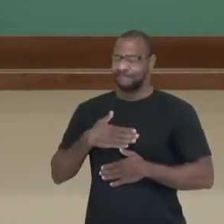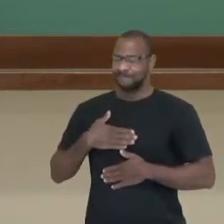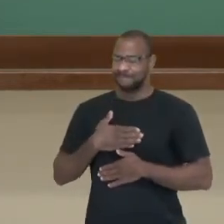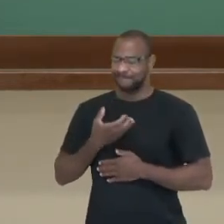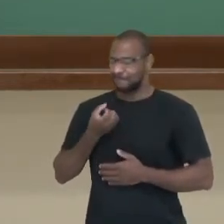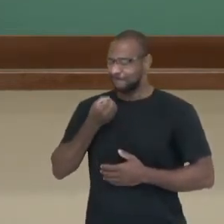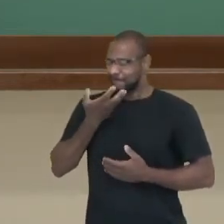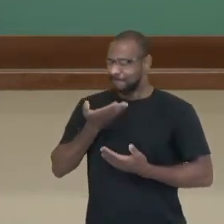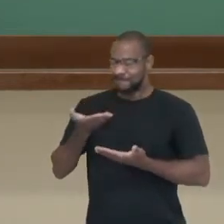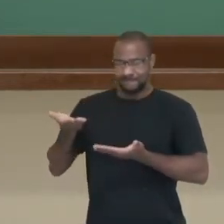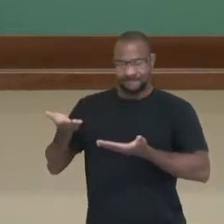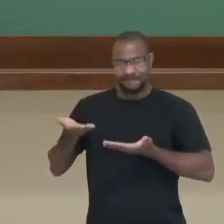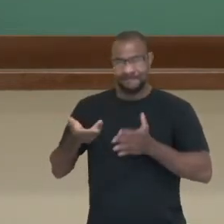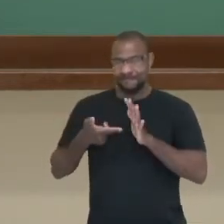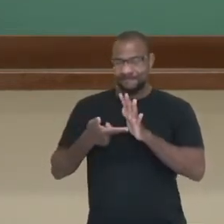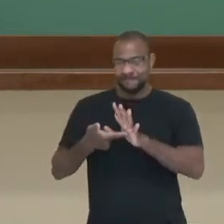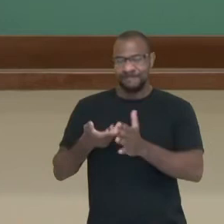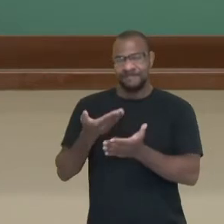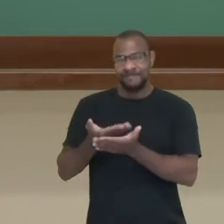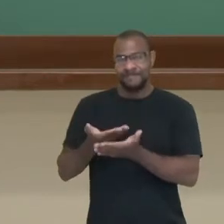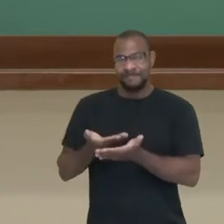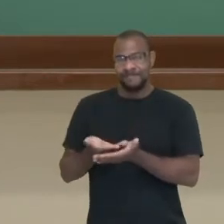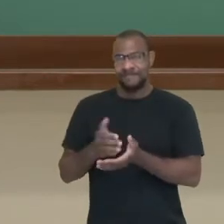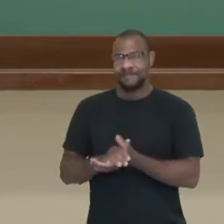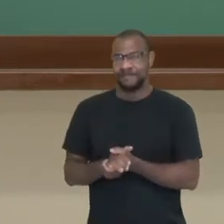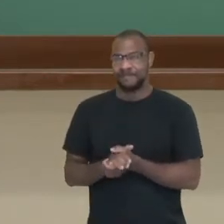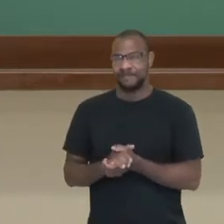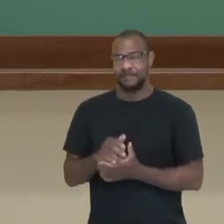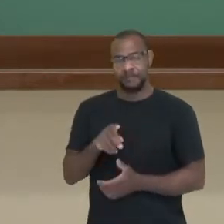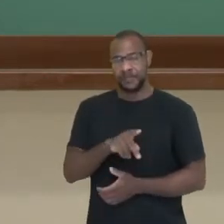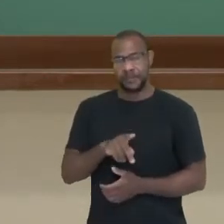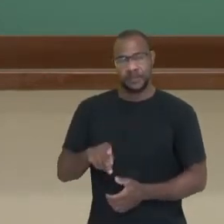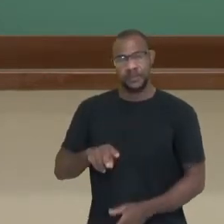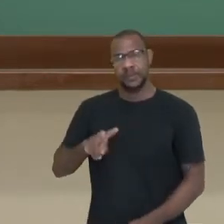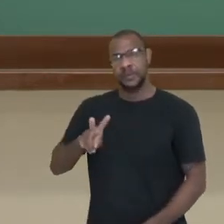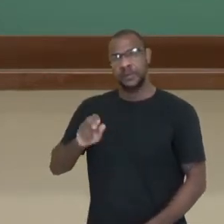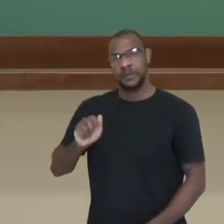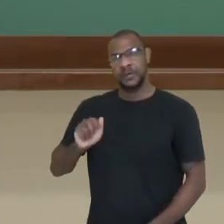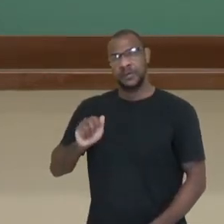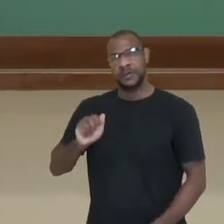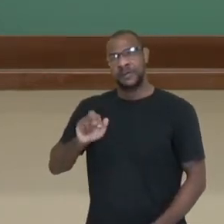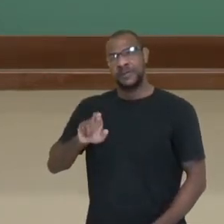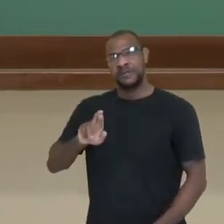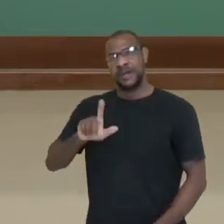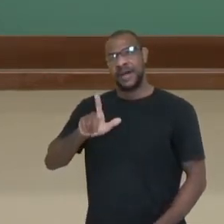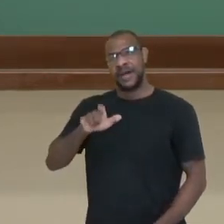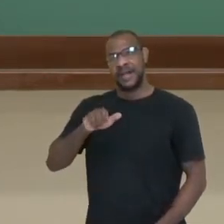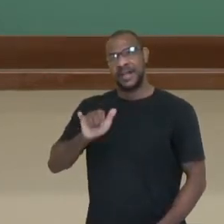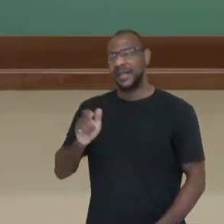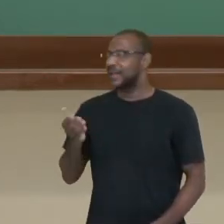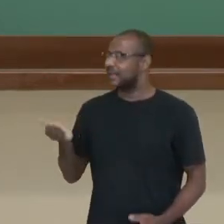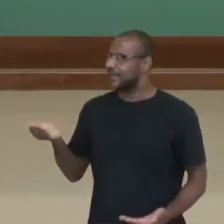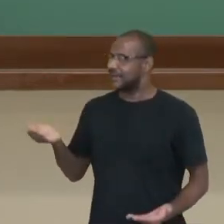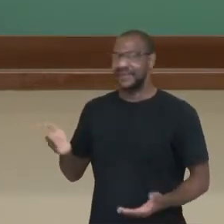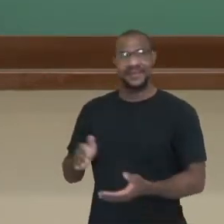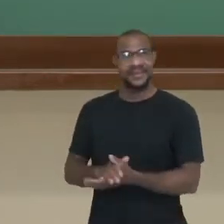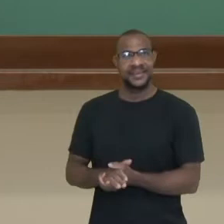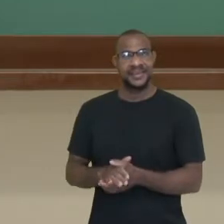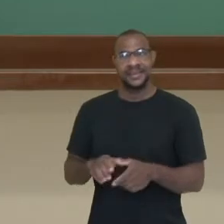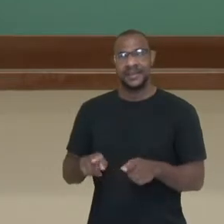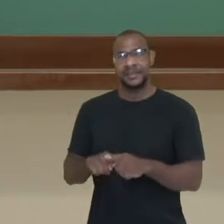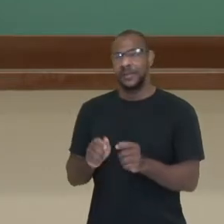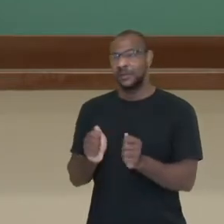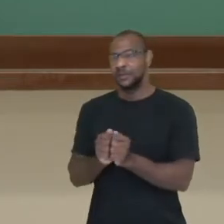uma aula para você. Eu sou o professor Varley e aqui nós temos o nosso intérprete, o Valdilson, e juntamente com a equipe